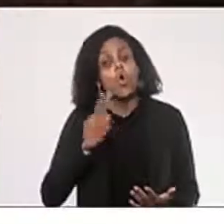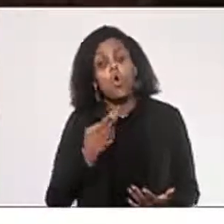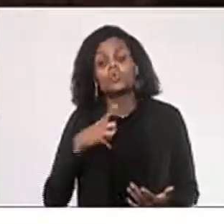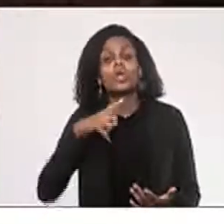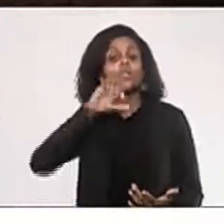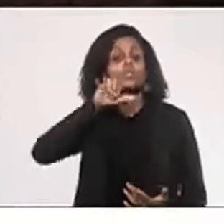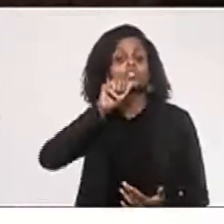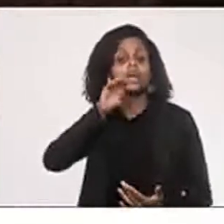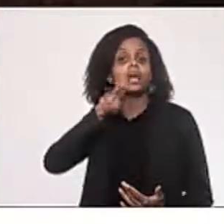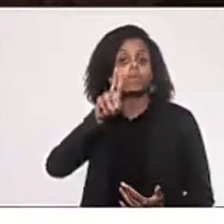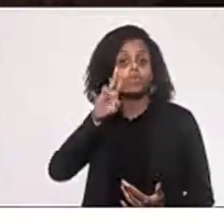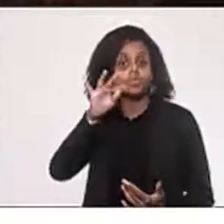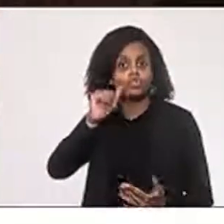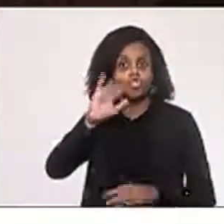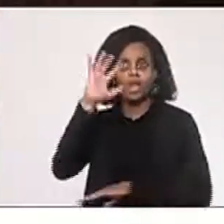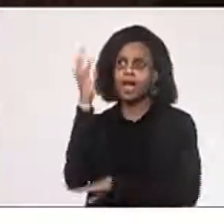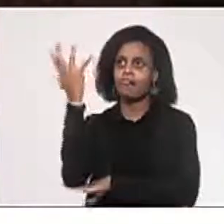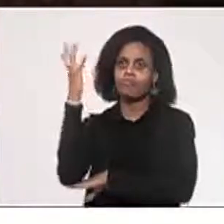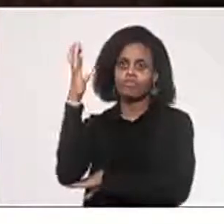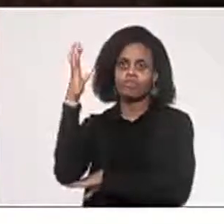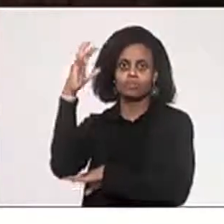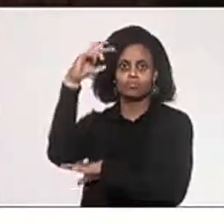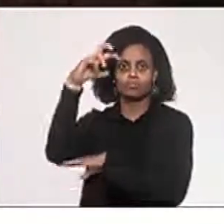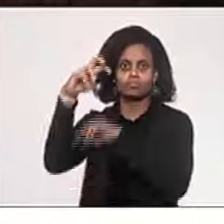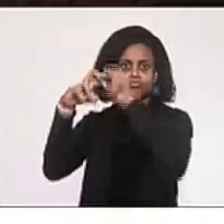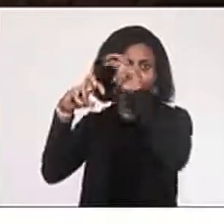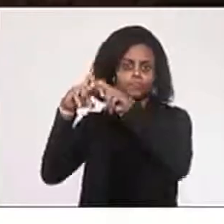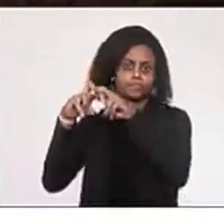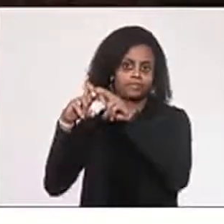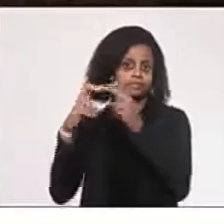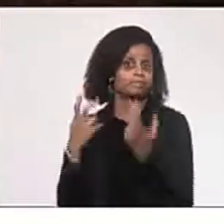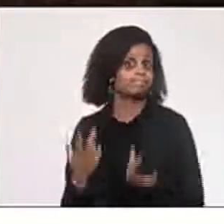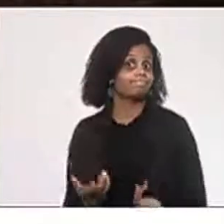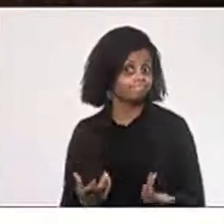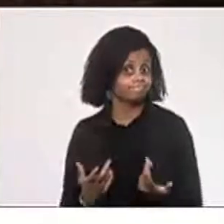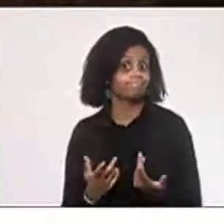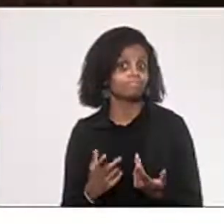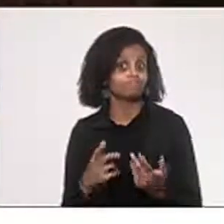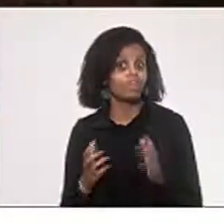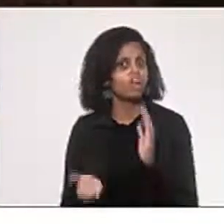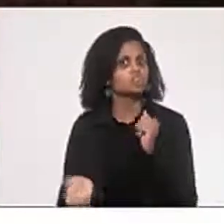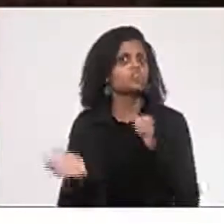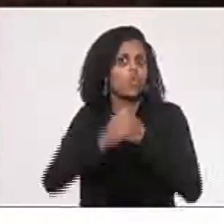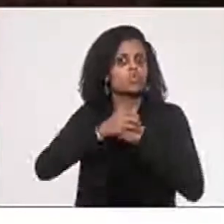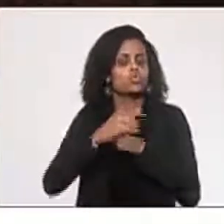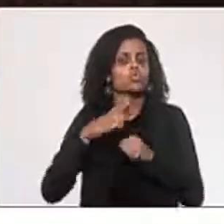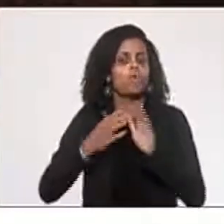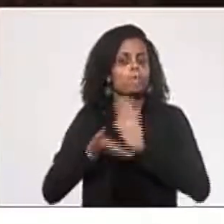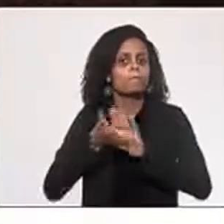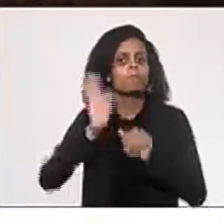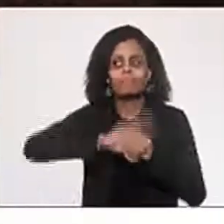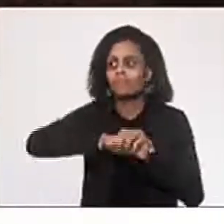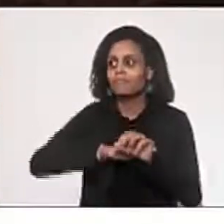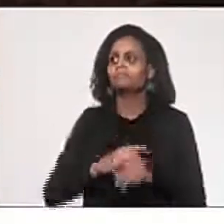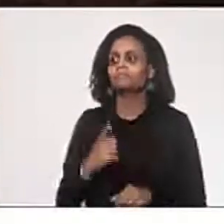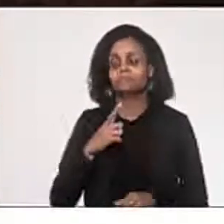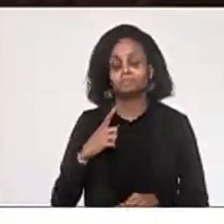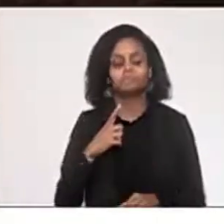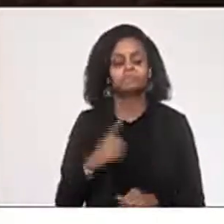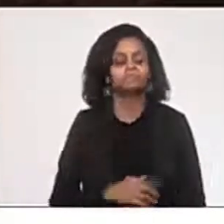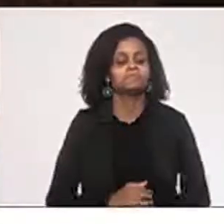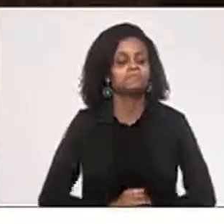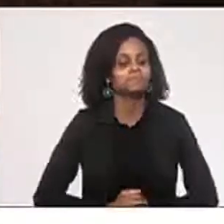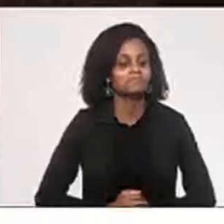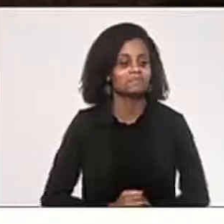jabuti em cima da árvore. Então vamos descobrir qual é a autoria desse jabuti, que pode ser